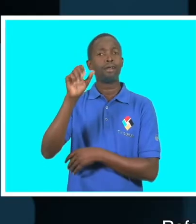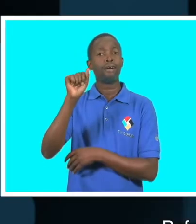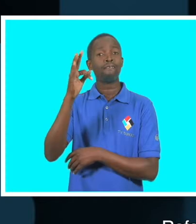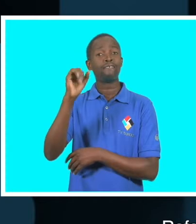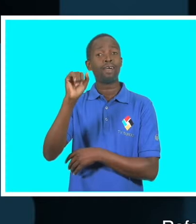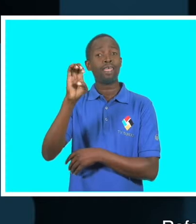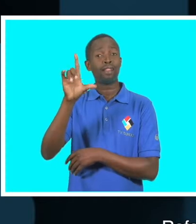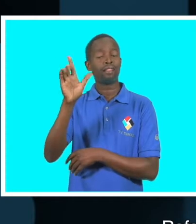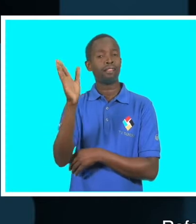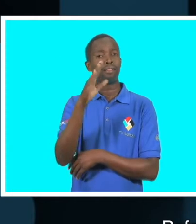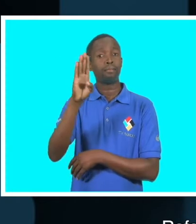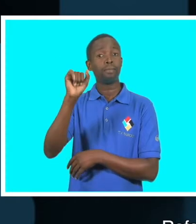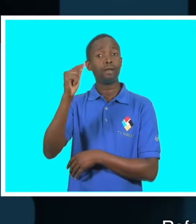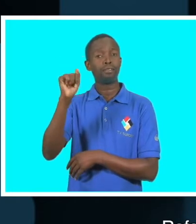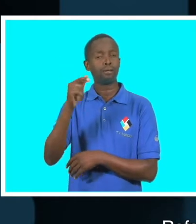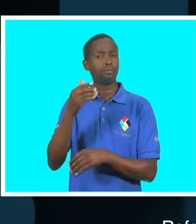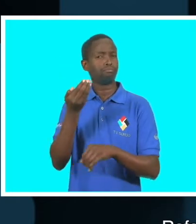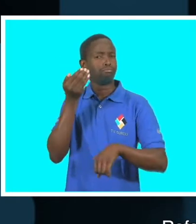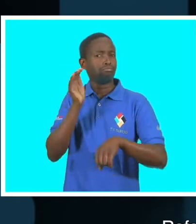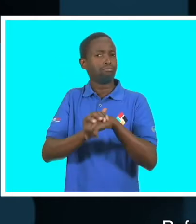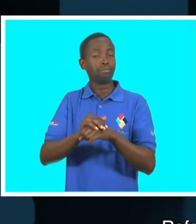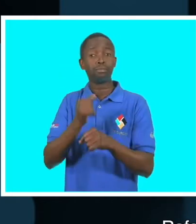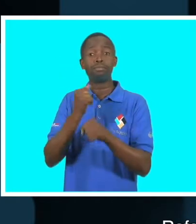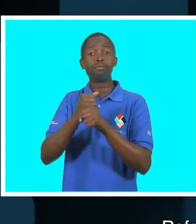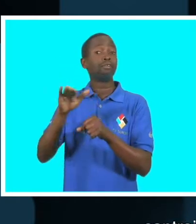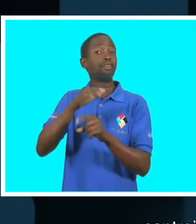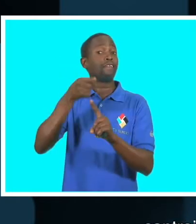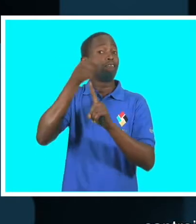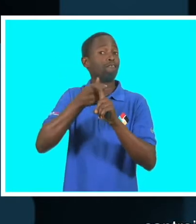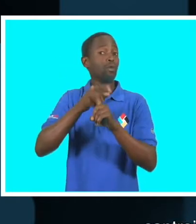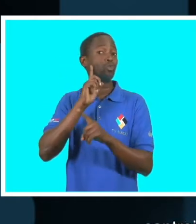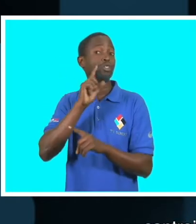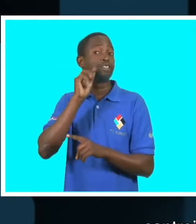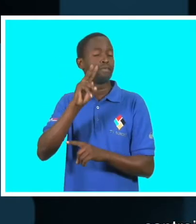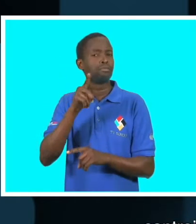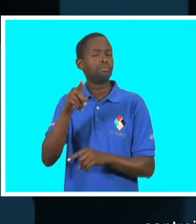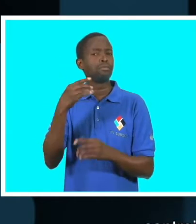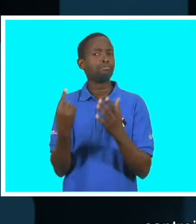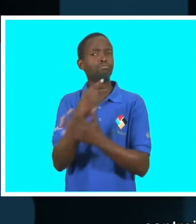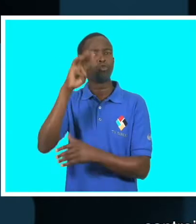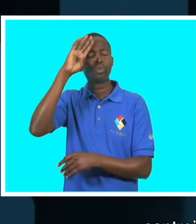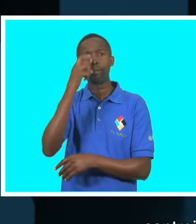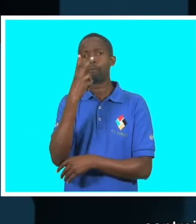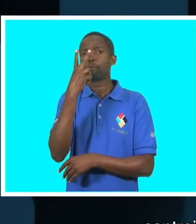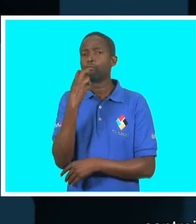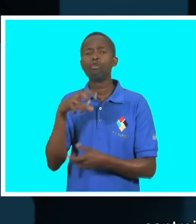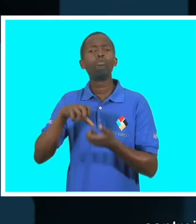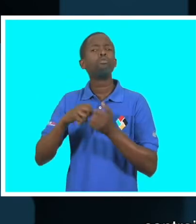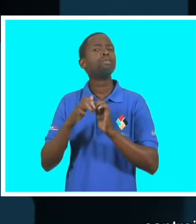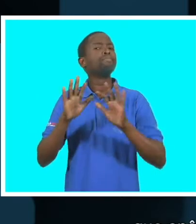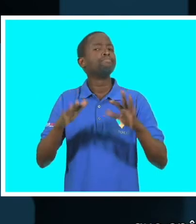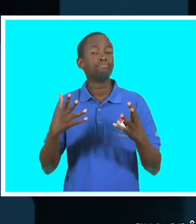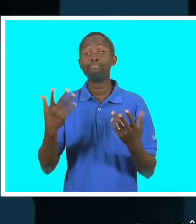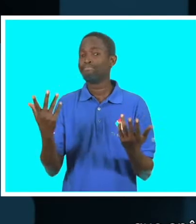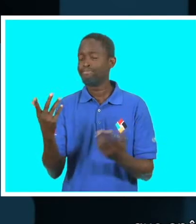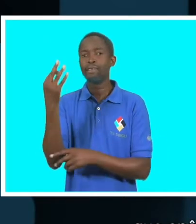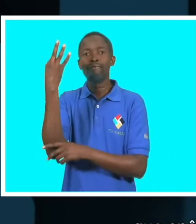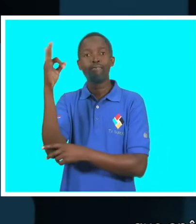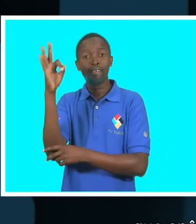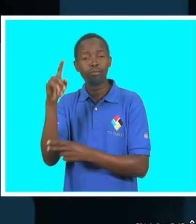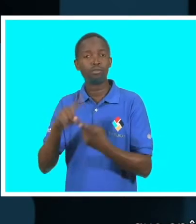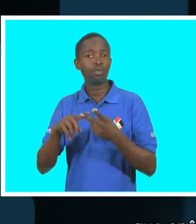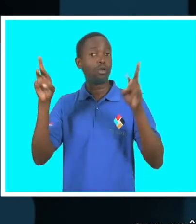Rafael Bata é profissional de advocacia na TV surdo. Contraiu cegueira num combate durante a Guerra Civil que